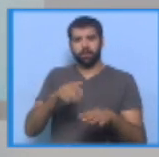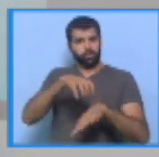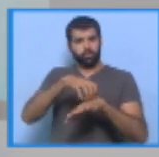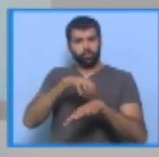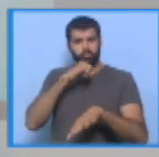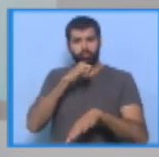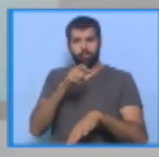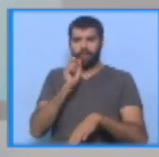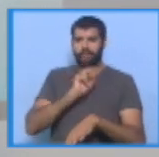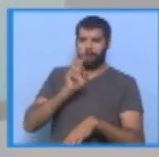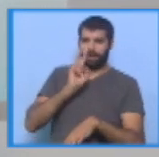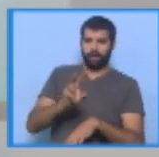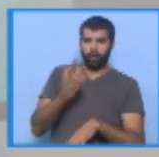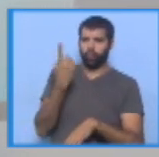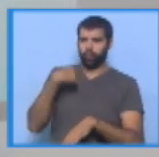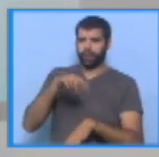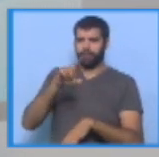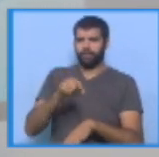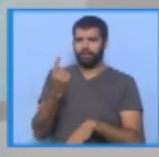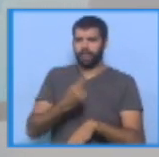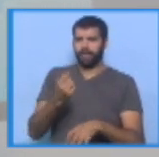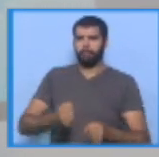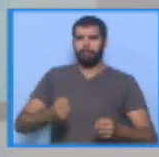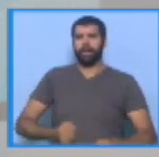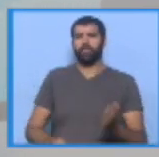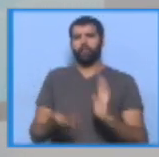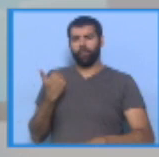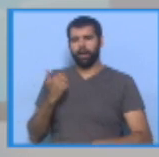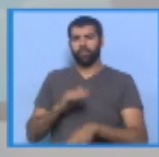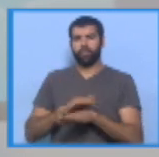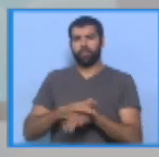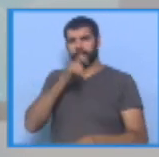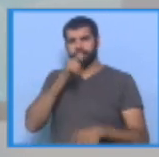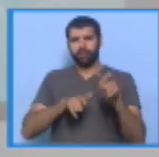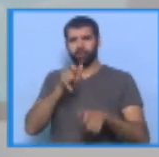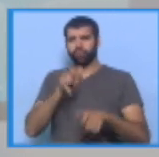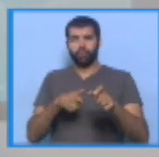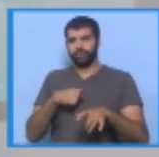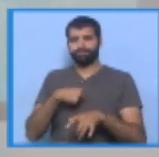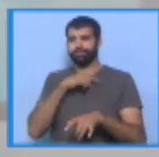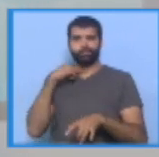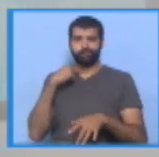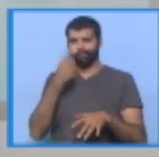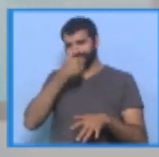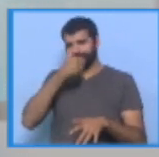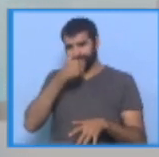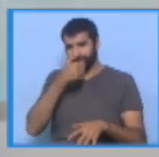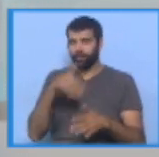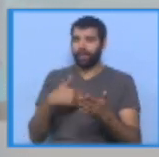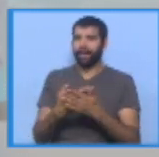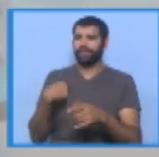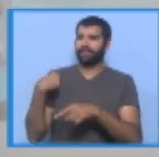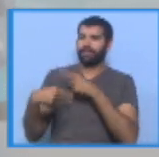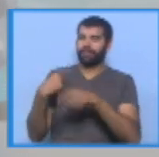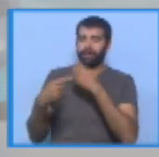verificar isso, nós ontem já tivemos de retirar os bancos, porque as pessoas não cabem nos bancos, então tornou-se uma tradição levarem